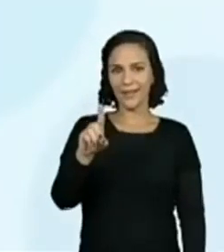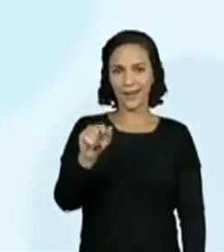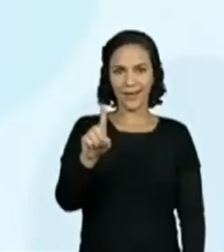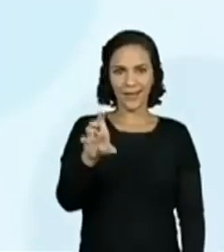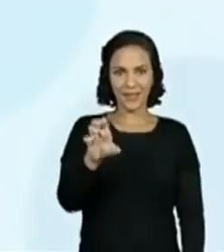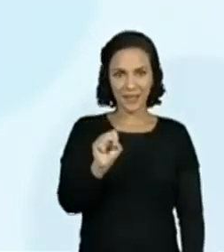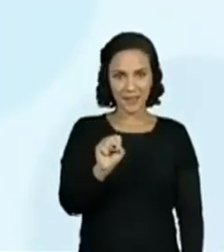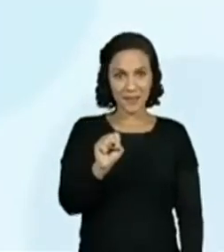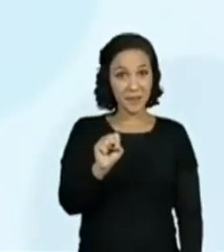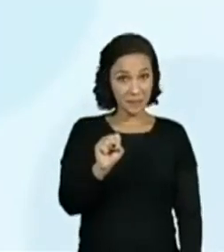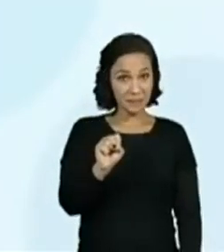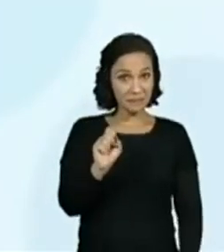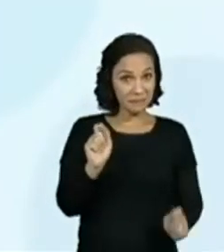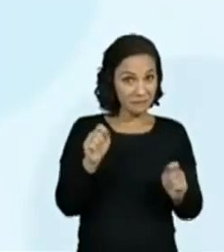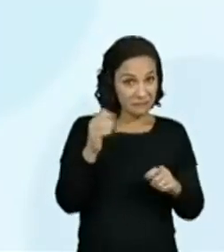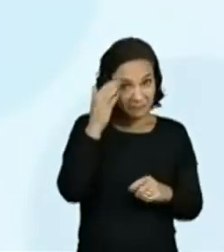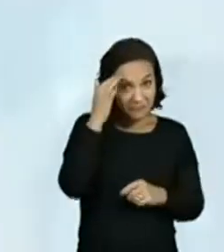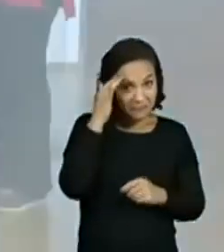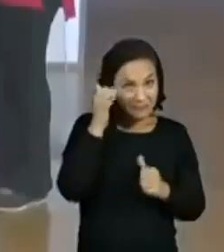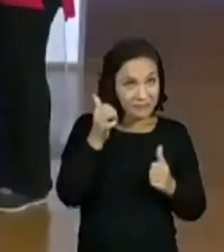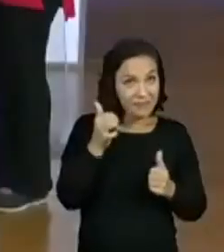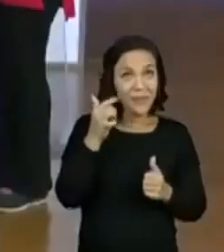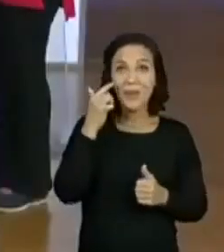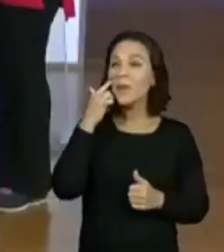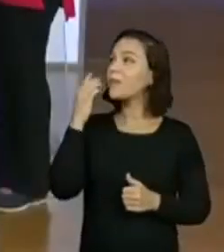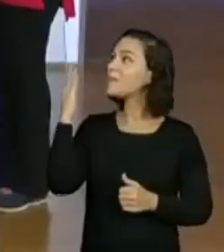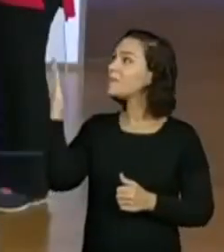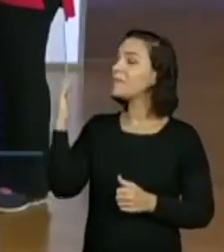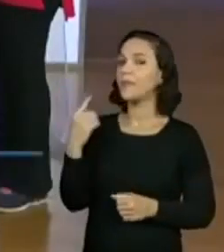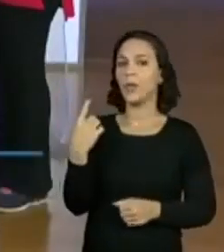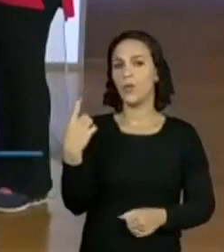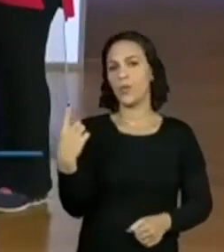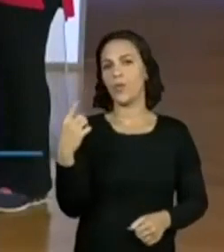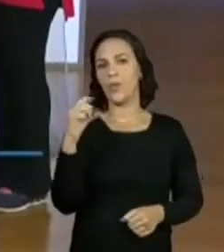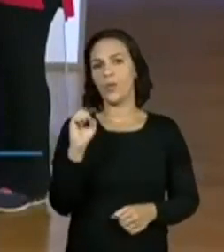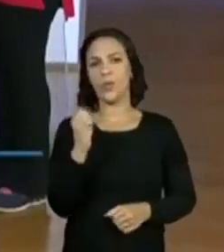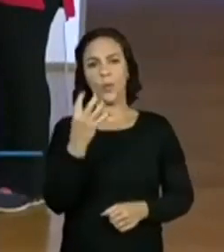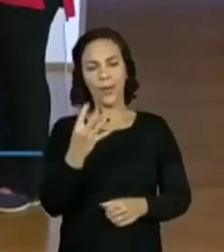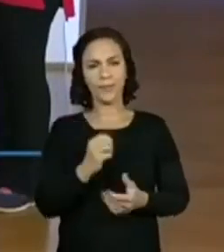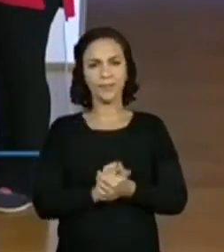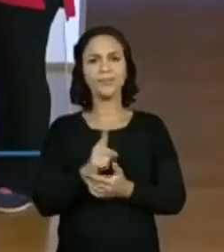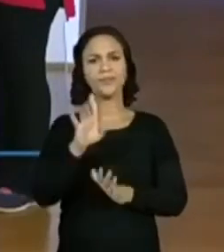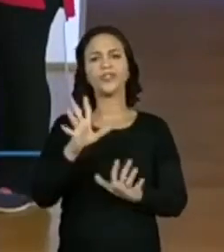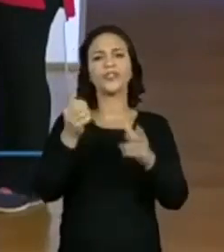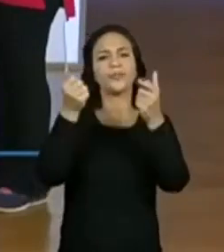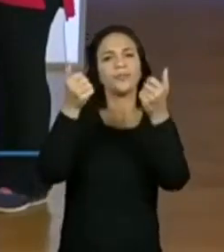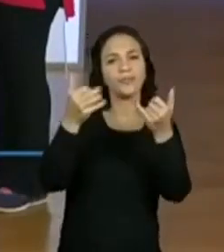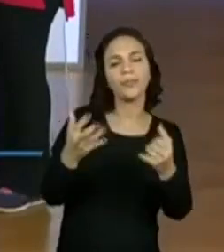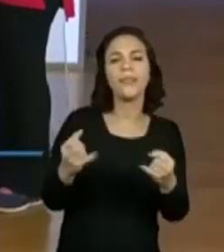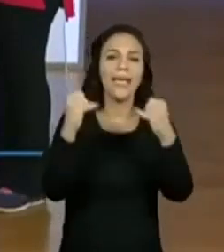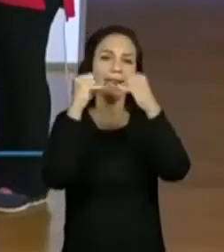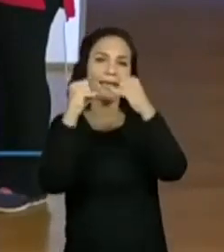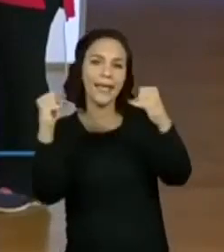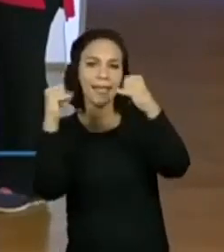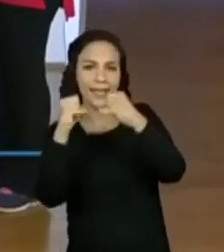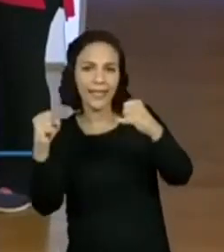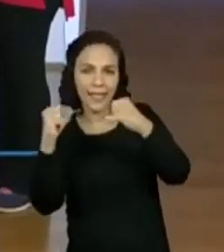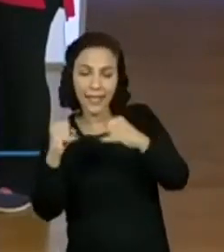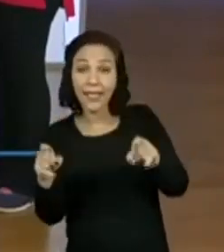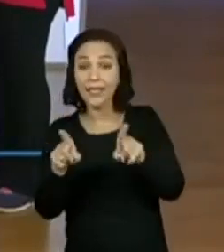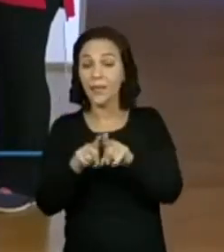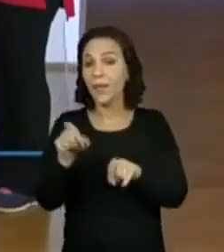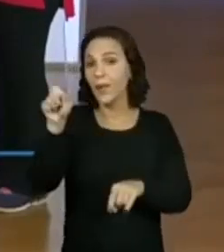e você já explicou bastante assim das linhas, das colunas, Sim. Mas o legal desse quadro, eu acho